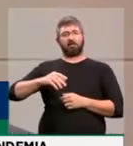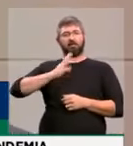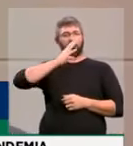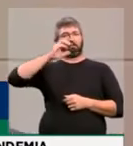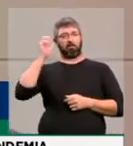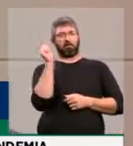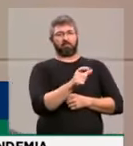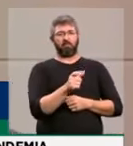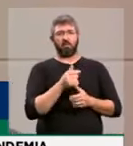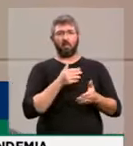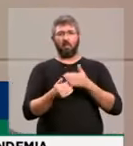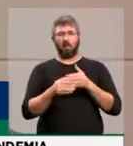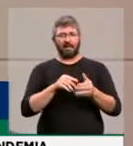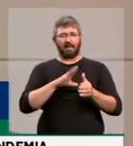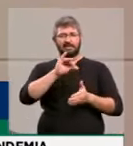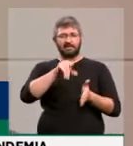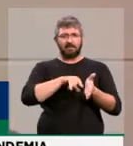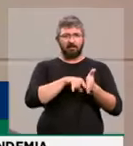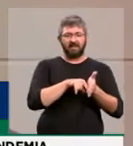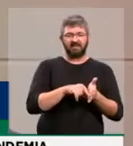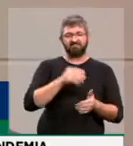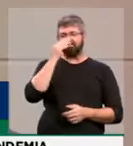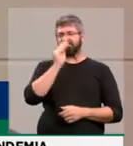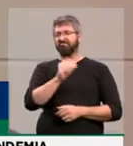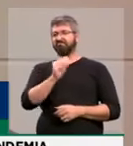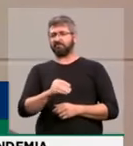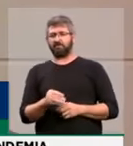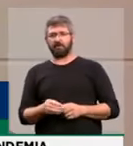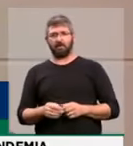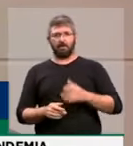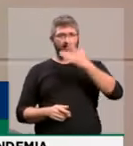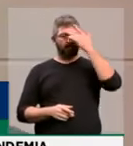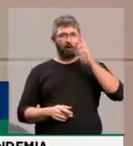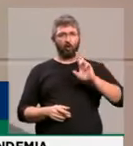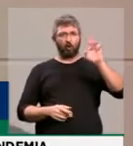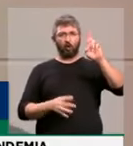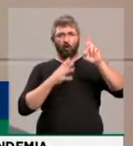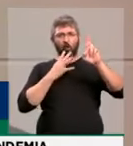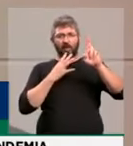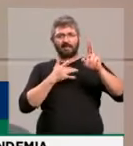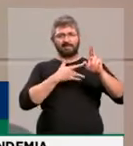desmoraliza qualquer pesquisa científica, as autoridades sanitárias,